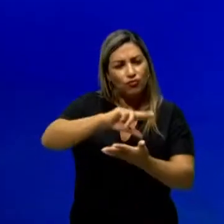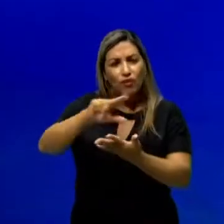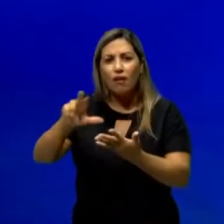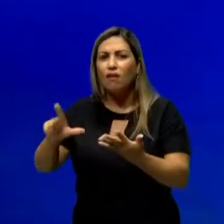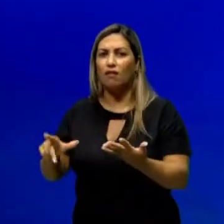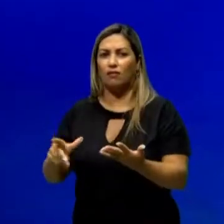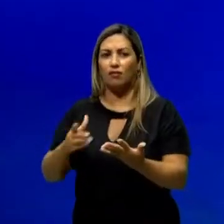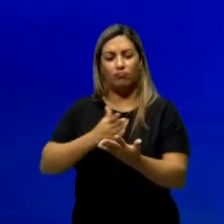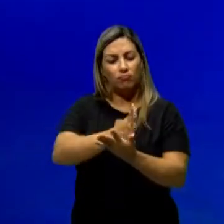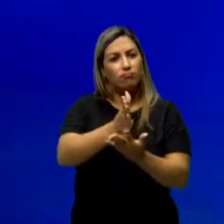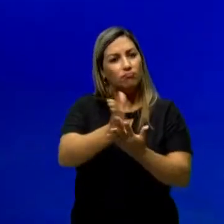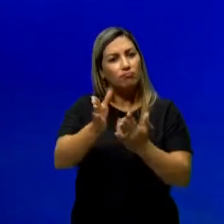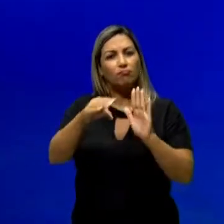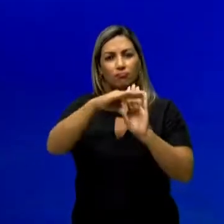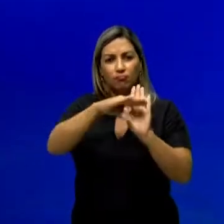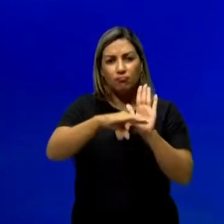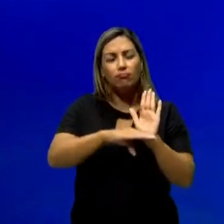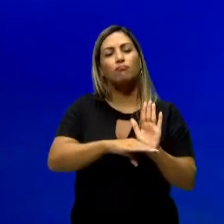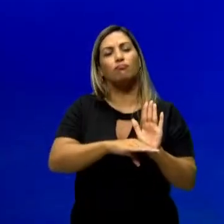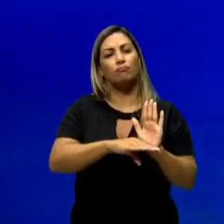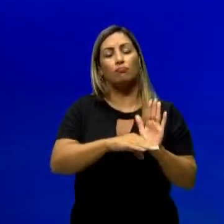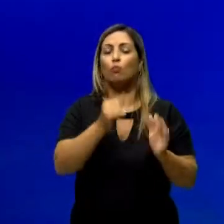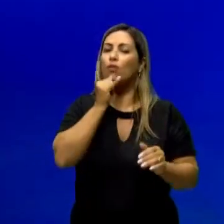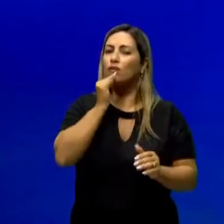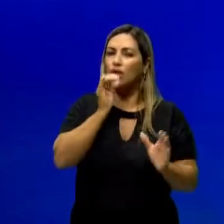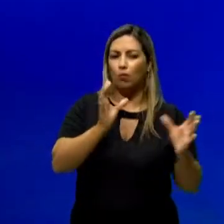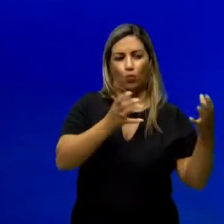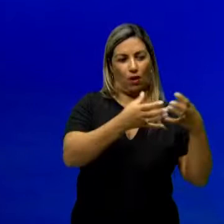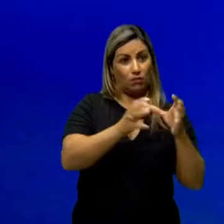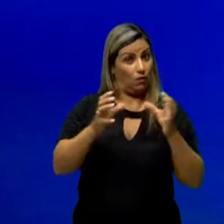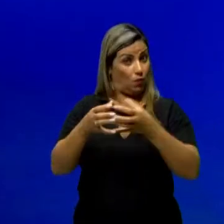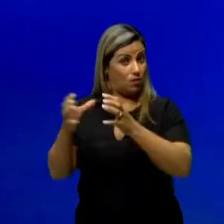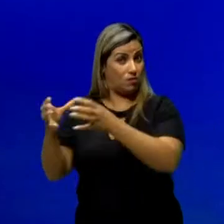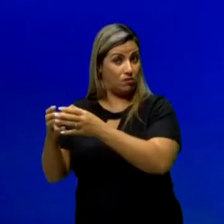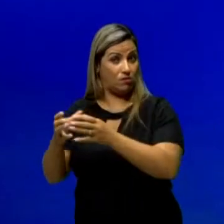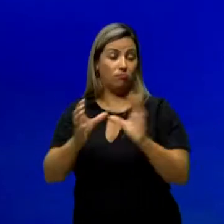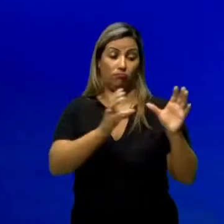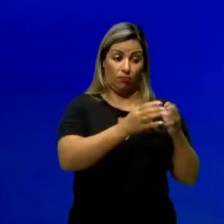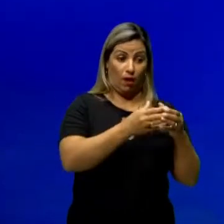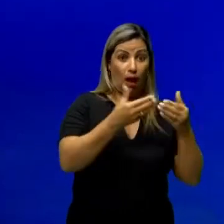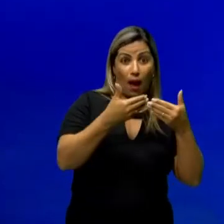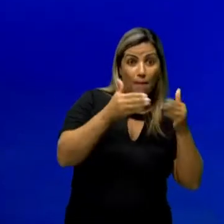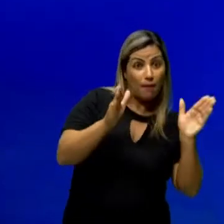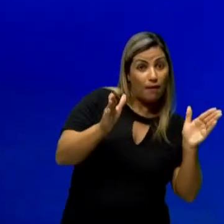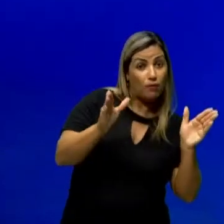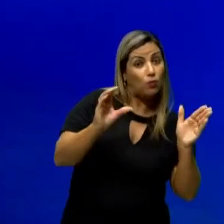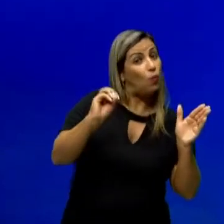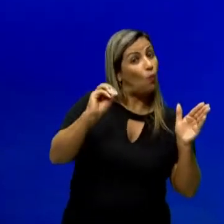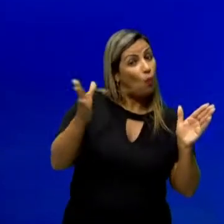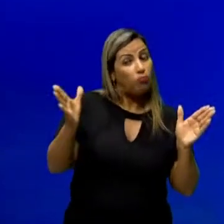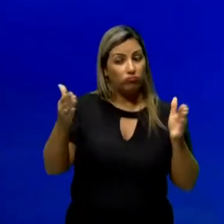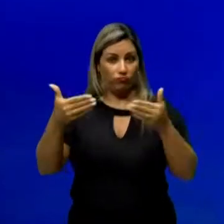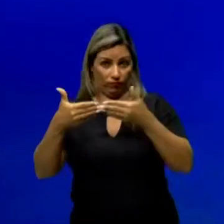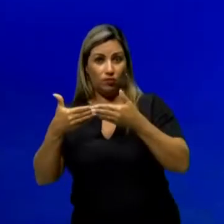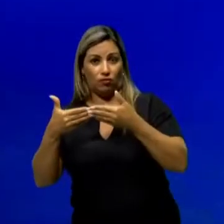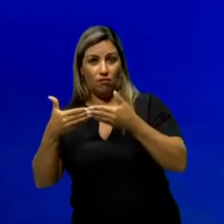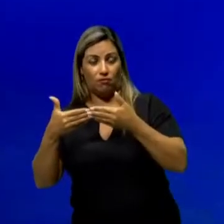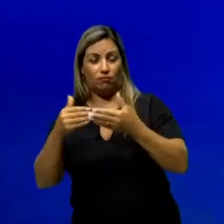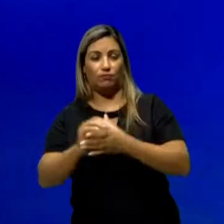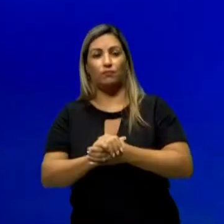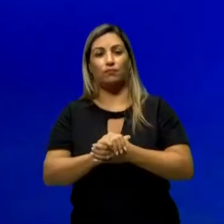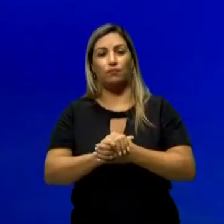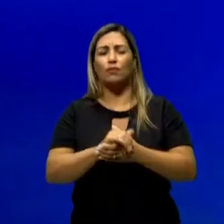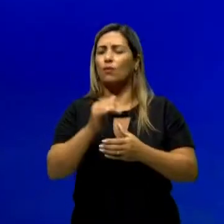diferentes classificações. Por exemplo, uma delas é se o sistema é aberto ou se o sistema é